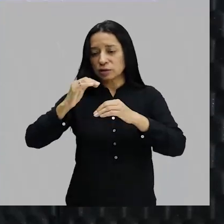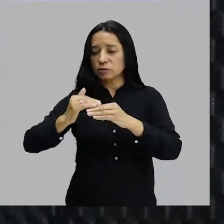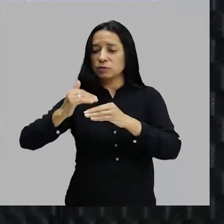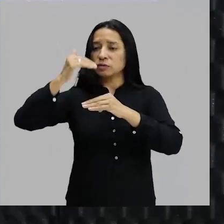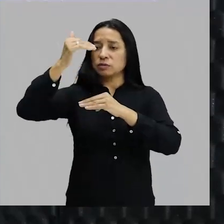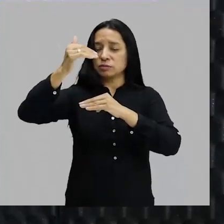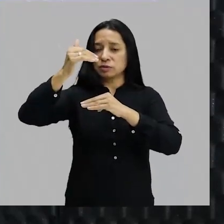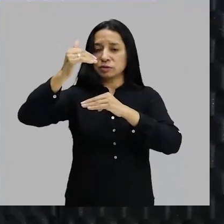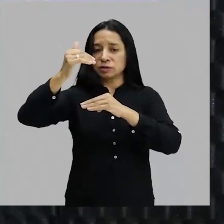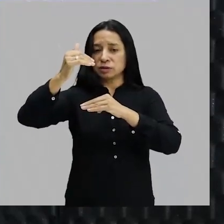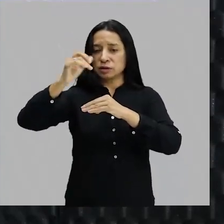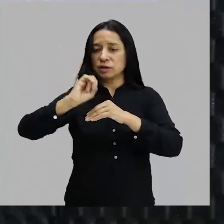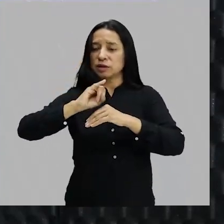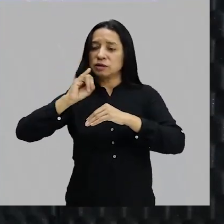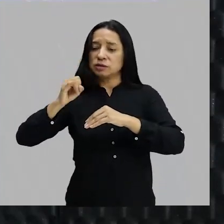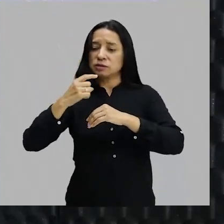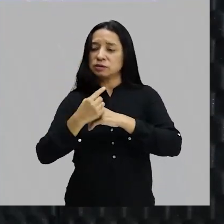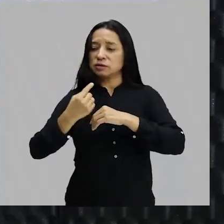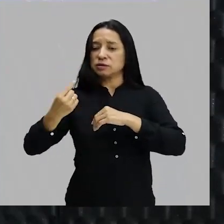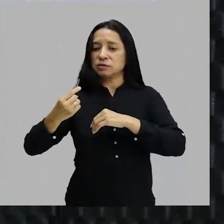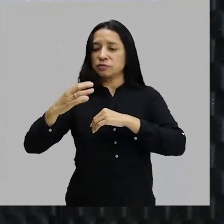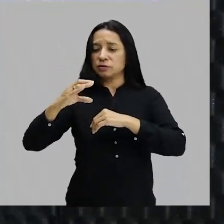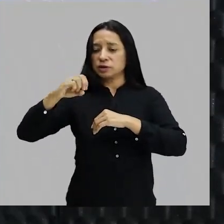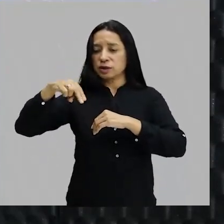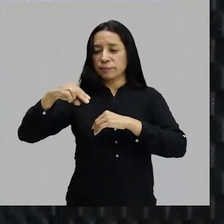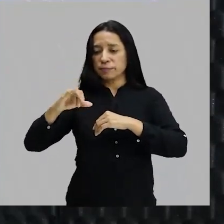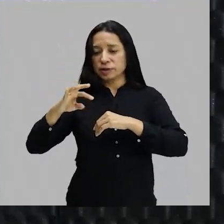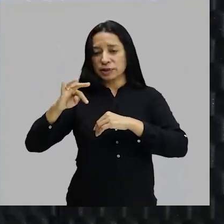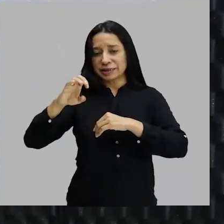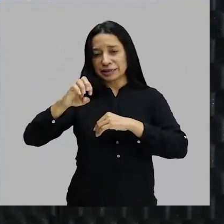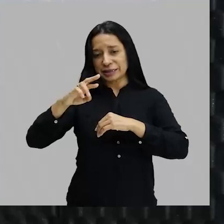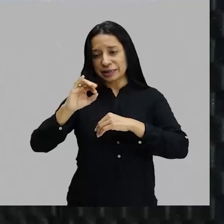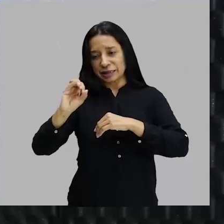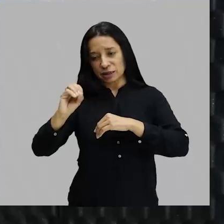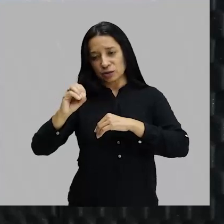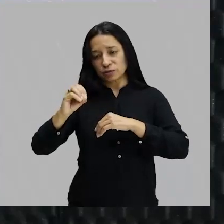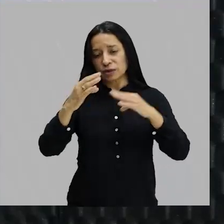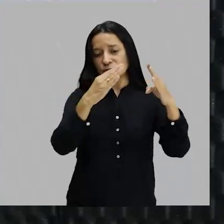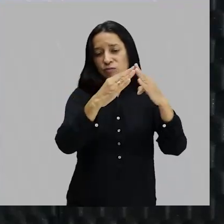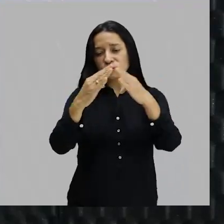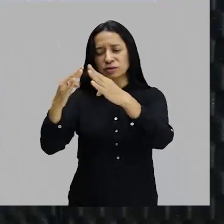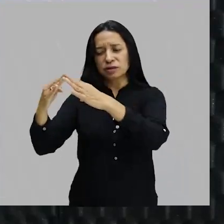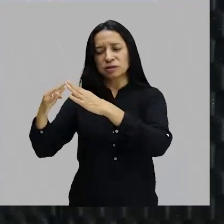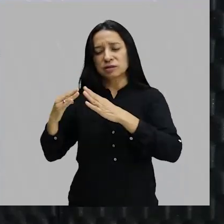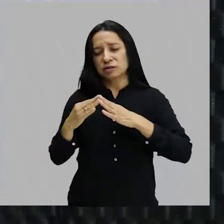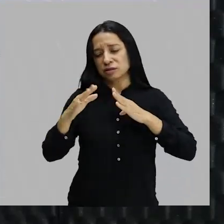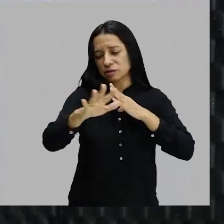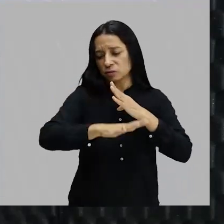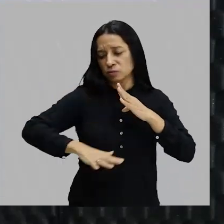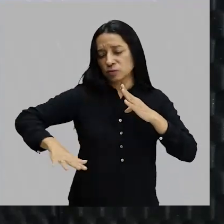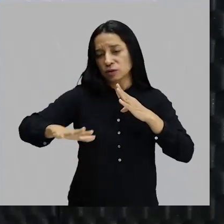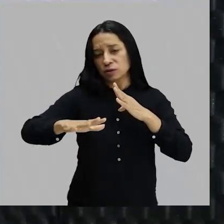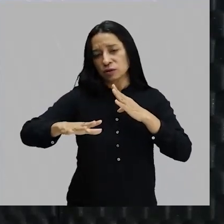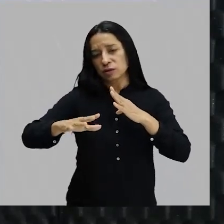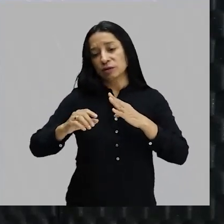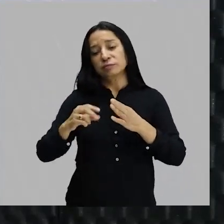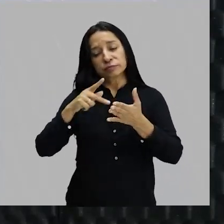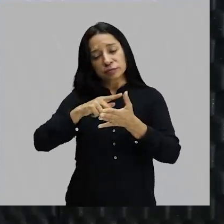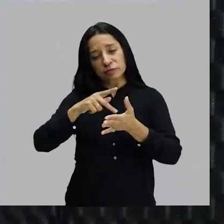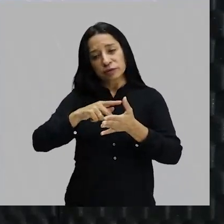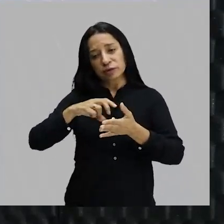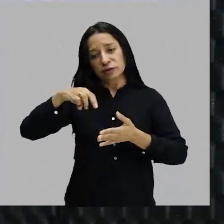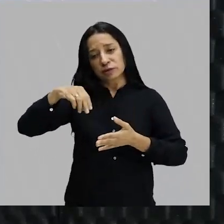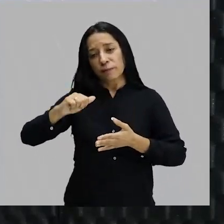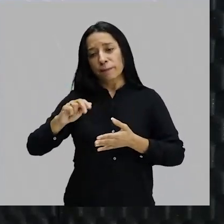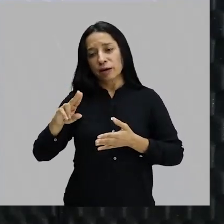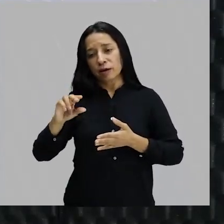terra. Se você for em alguns cemitérios mais antigos, você vai encontrar uma série de casinhas espalhadas pelo cemitério, que na verdade são mausoléus. Aqui em São